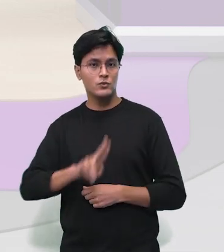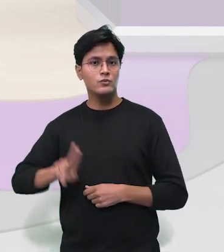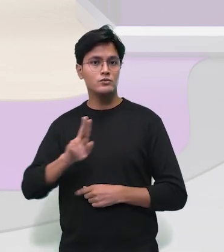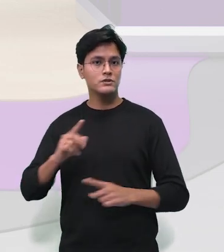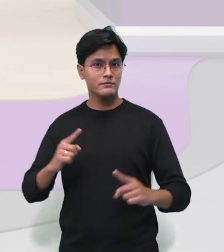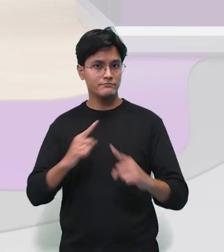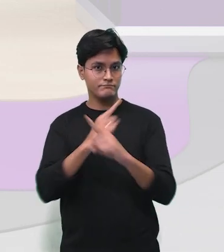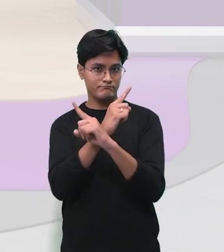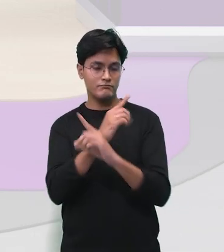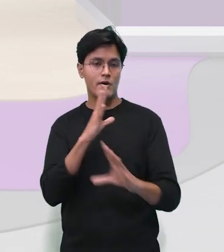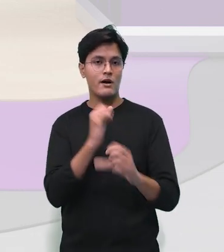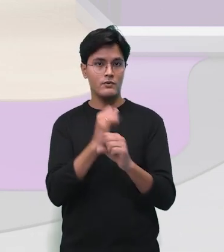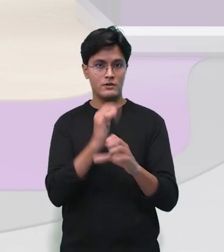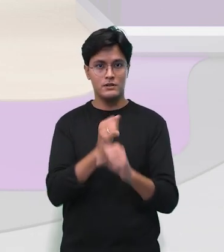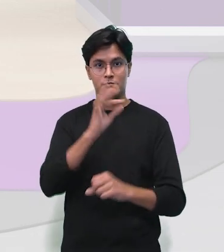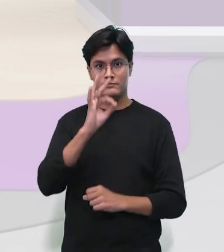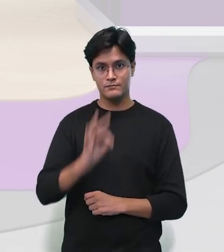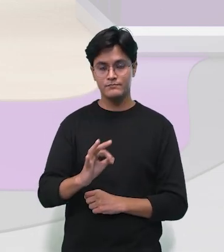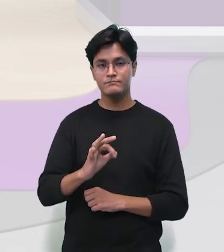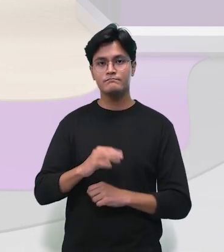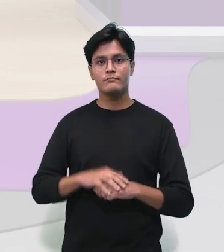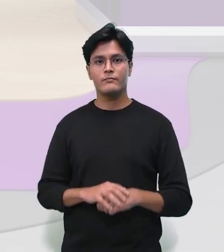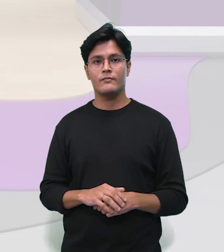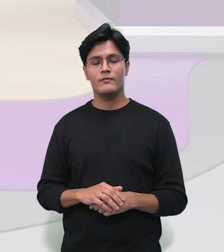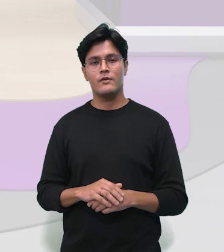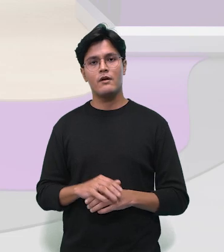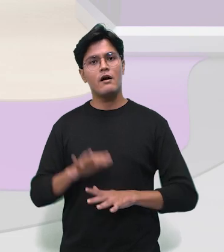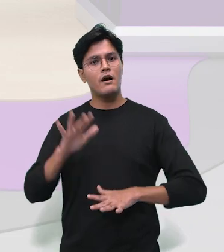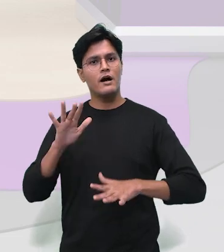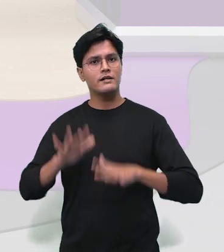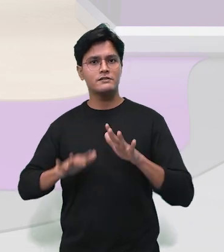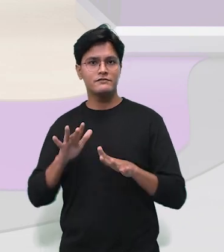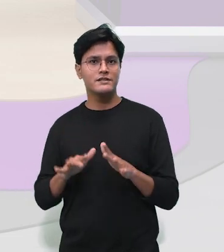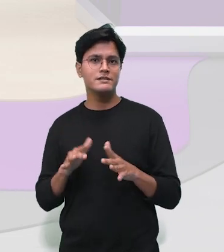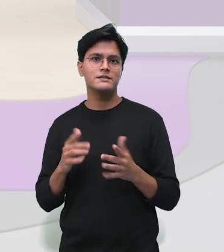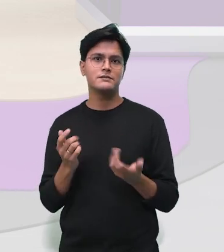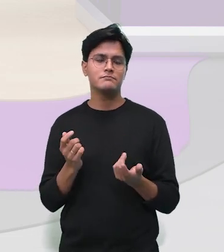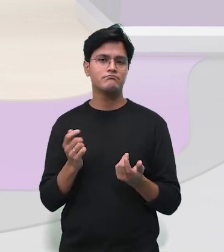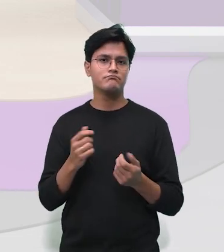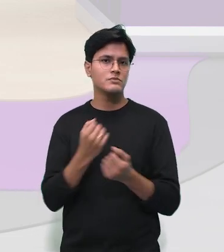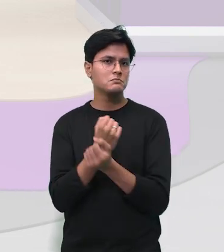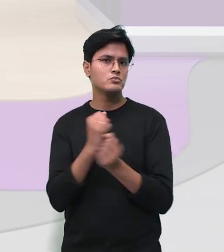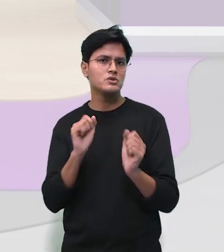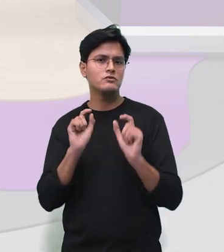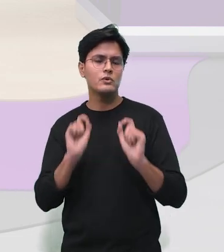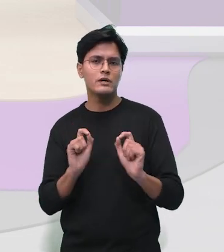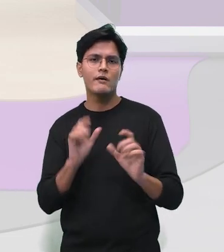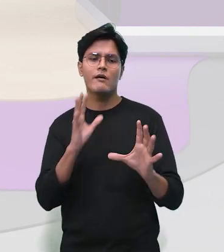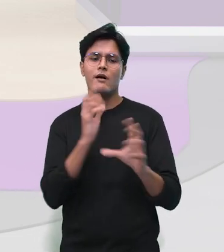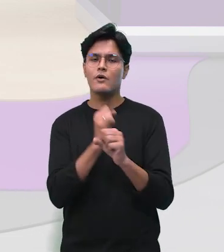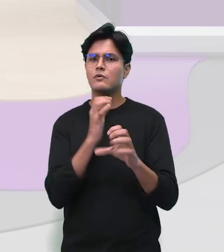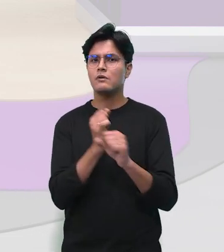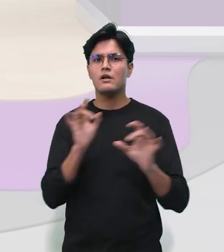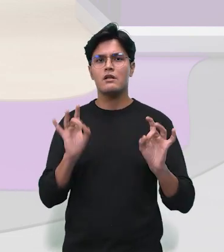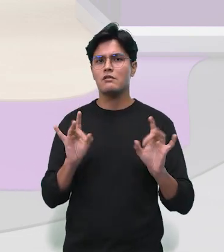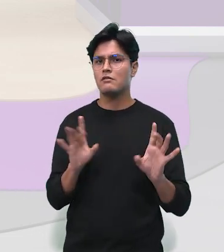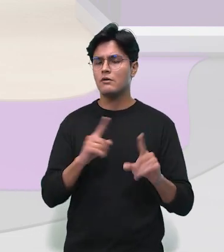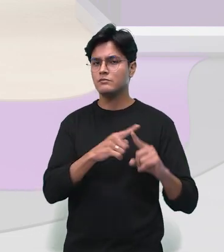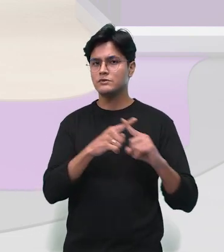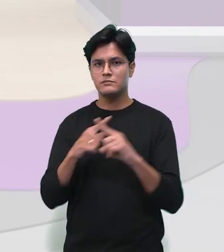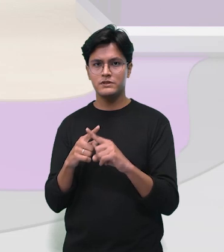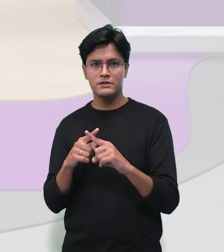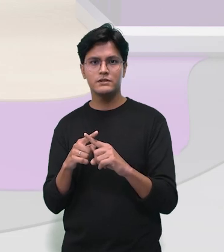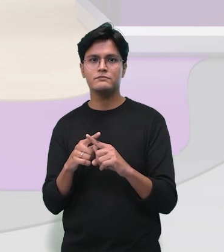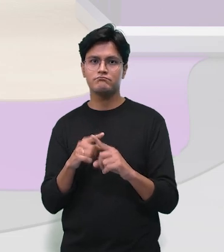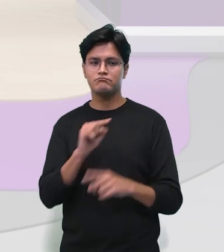de porcentagem, porque nem sempre será possível a gente fazer esses cálculos apenas multiplicando o número